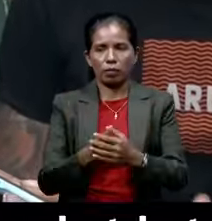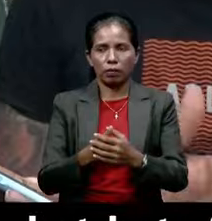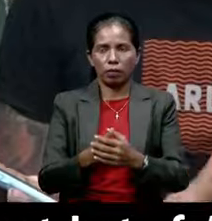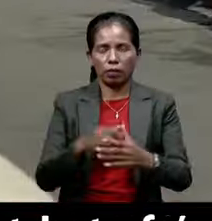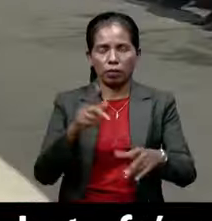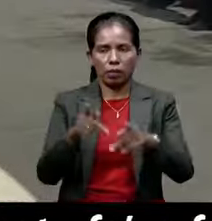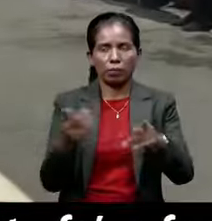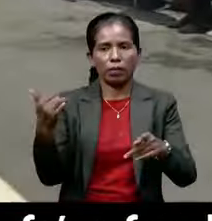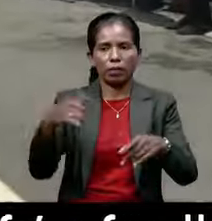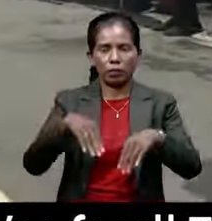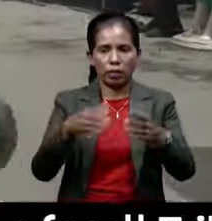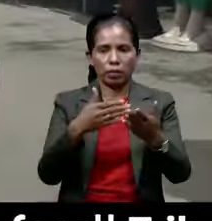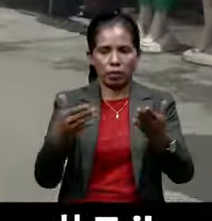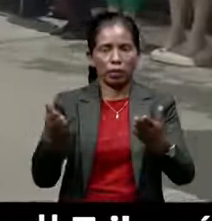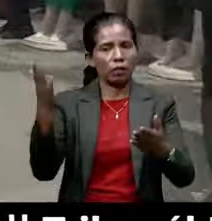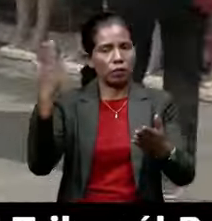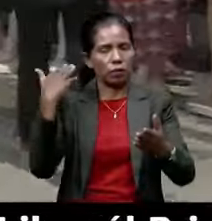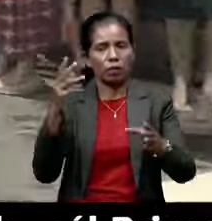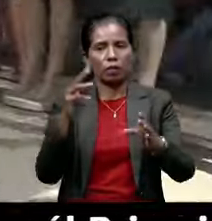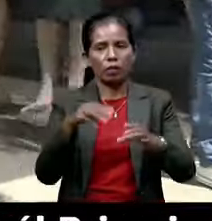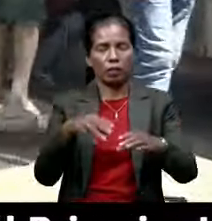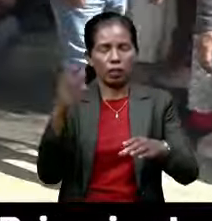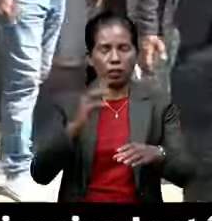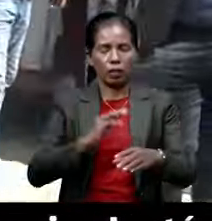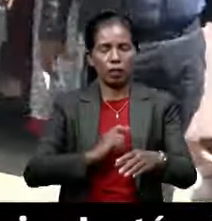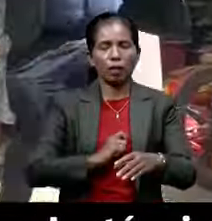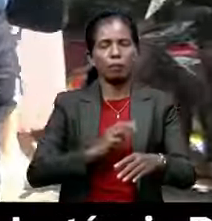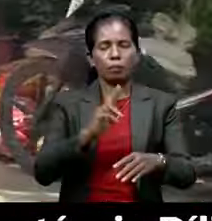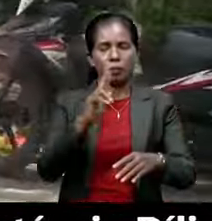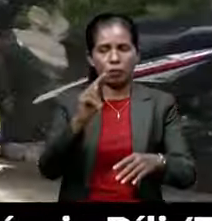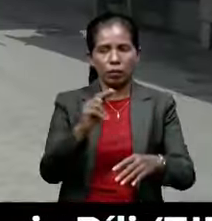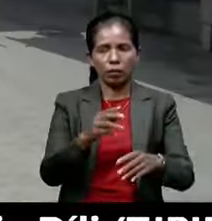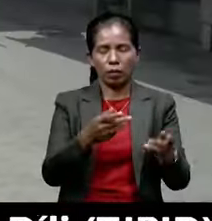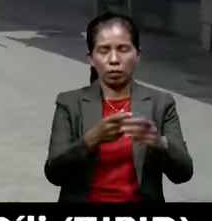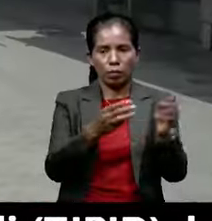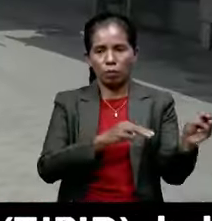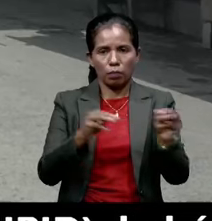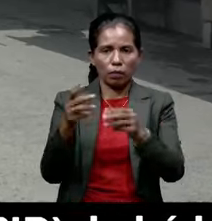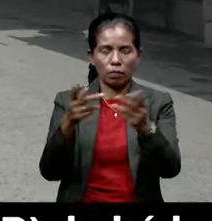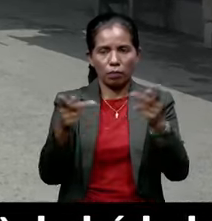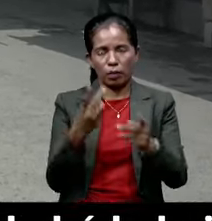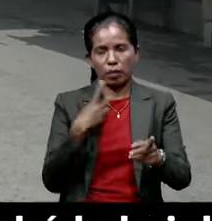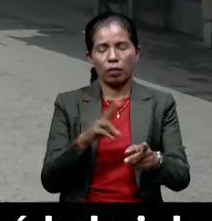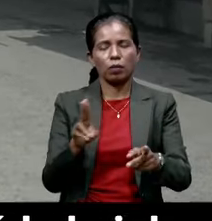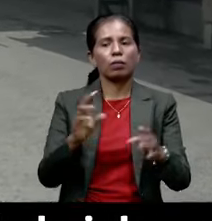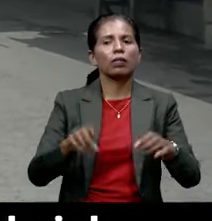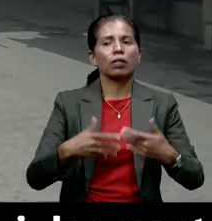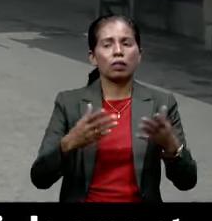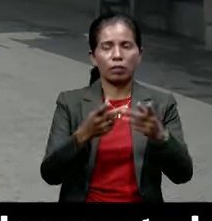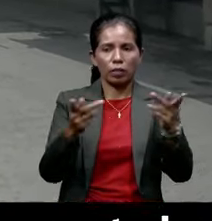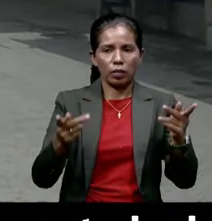negociantes obralan sira, nabe maka antes ne yamer iha emuti ne ba muda mai iha Fatin dan ne, agora ita halo jesta ma oin sama Fatin ne